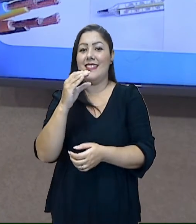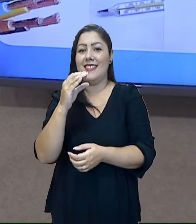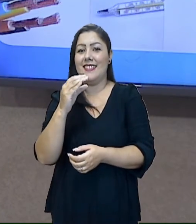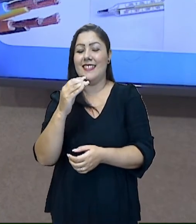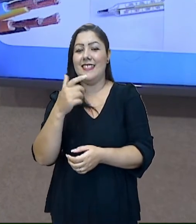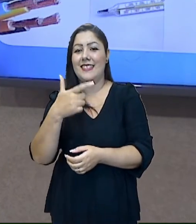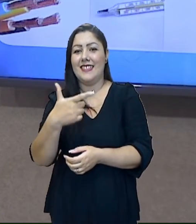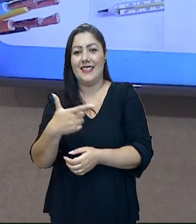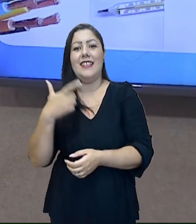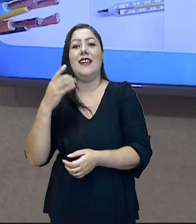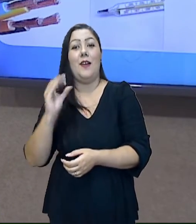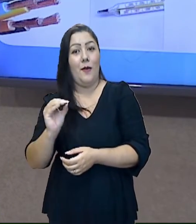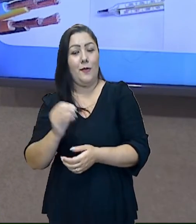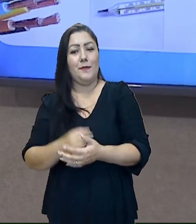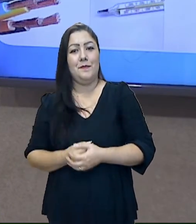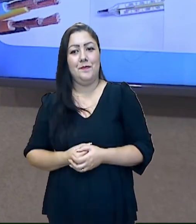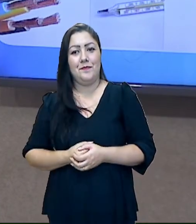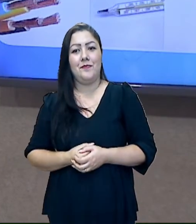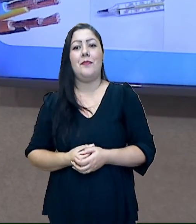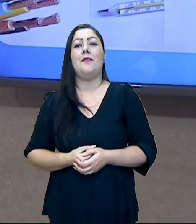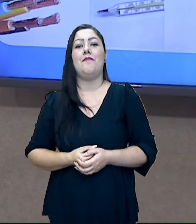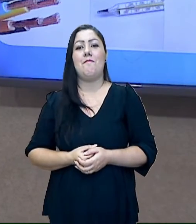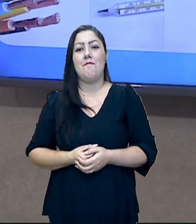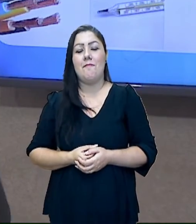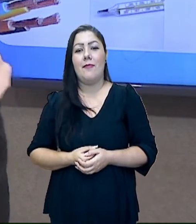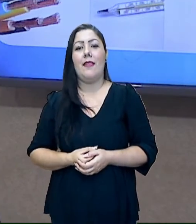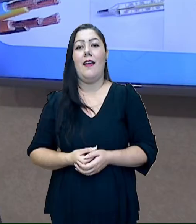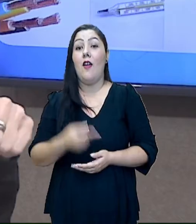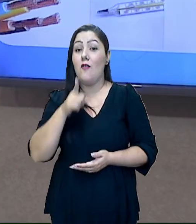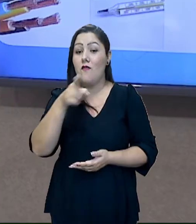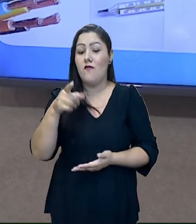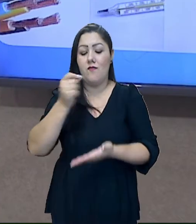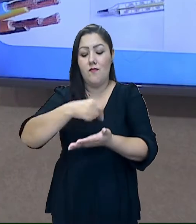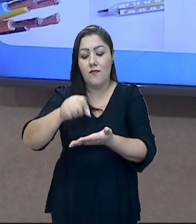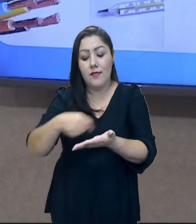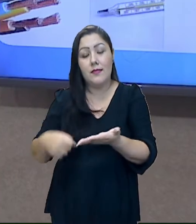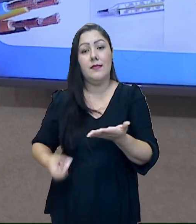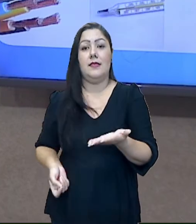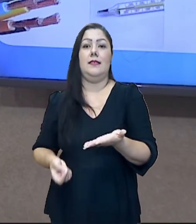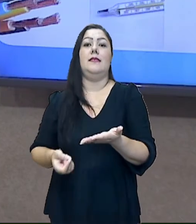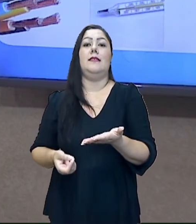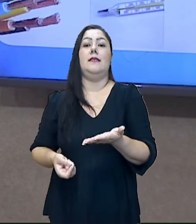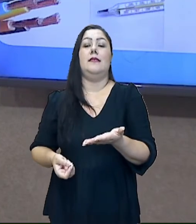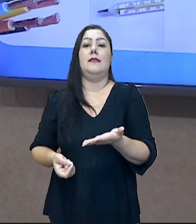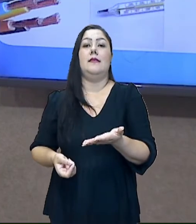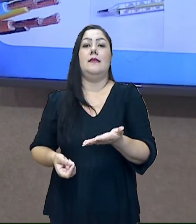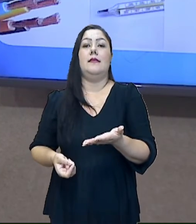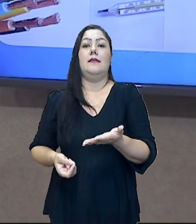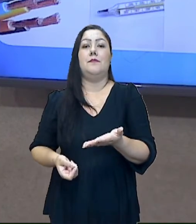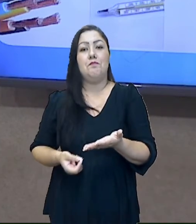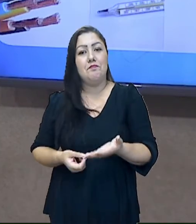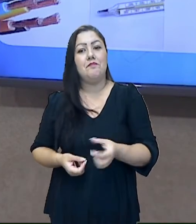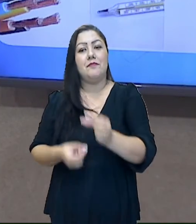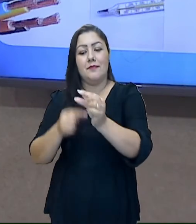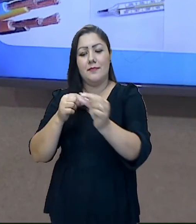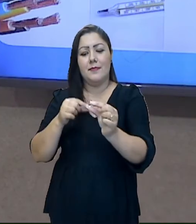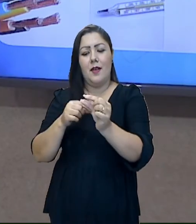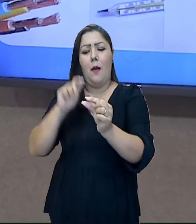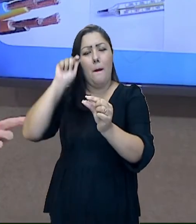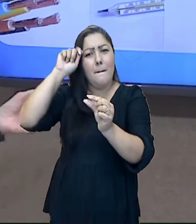químico carbono. Isto mesmo, você está escrevendo com